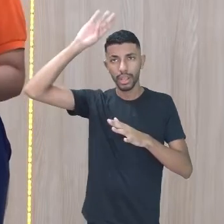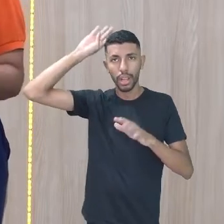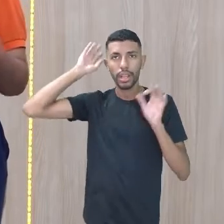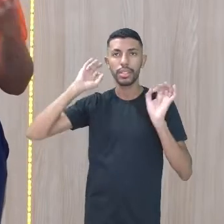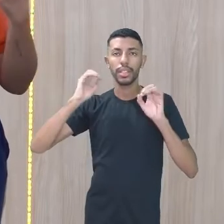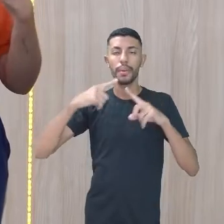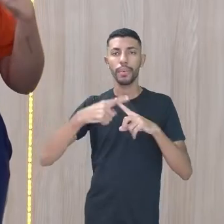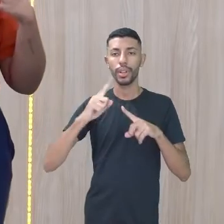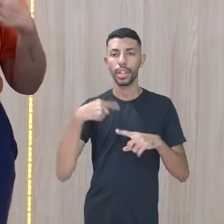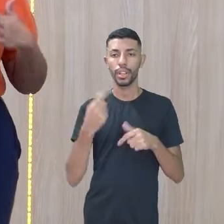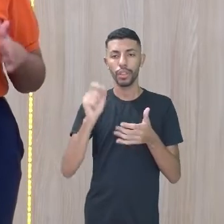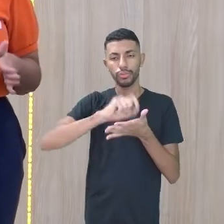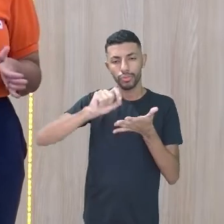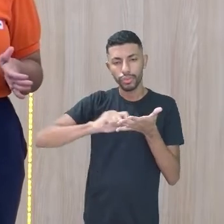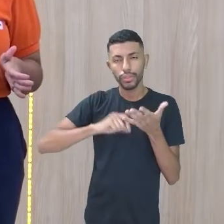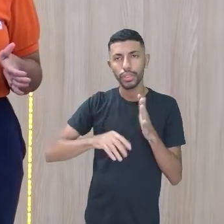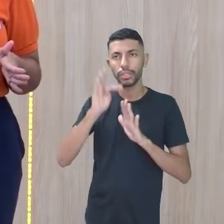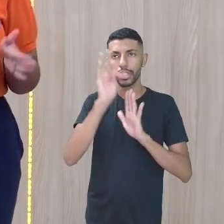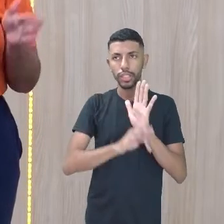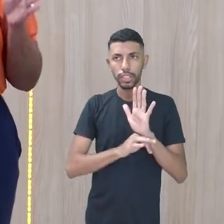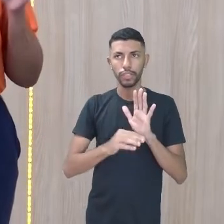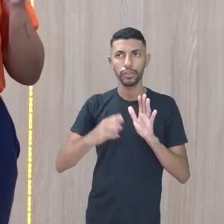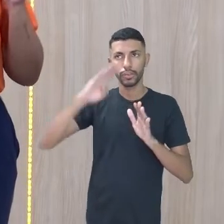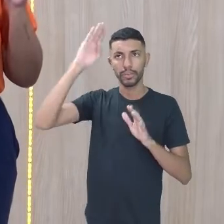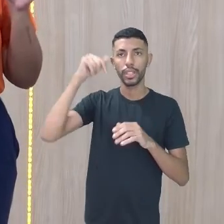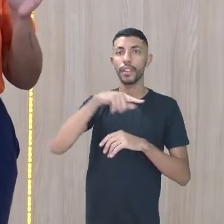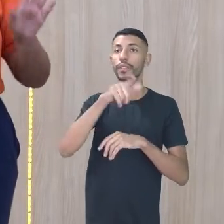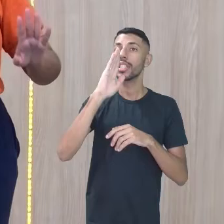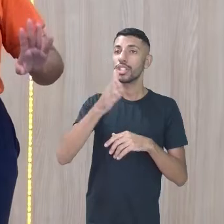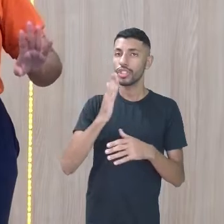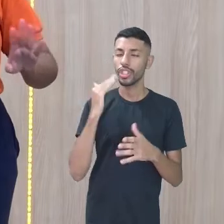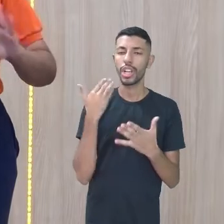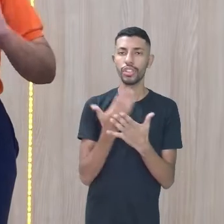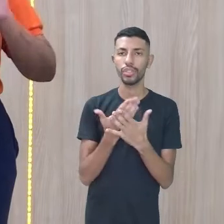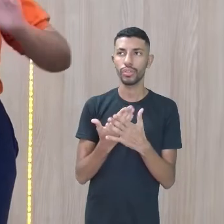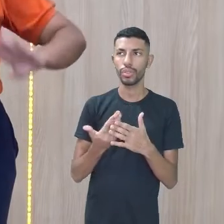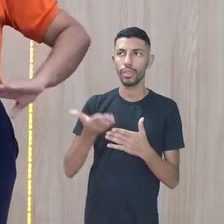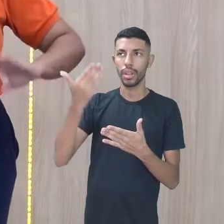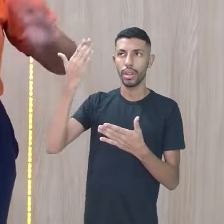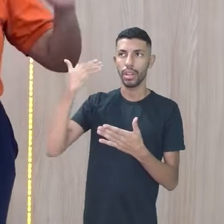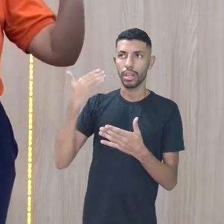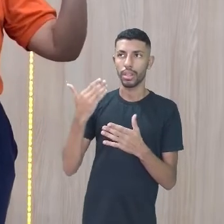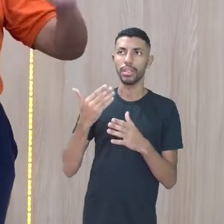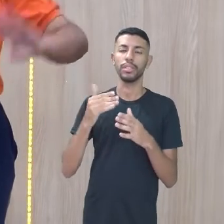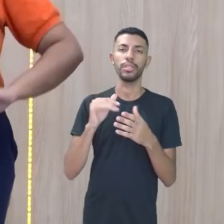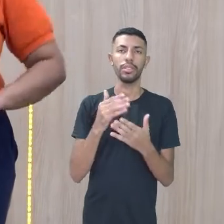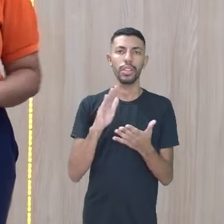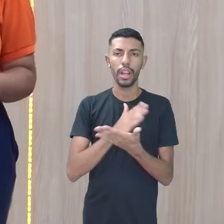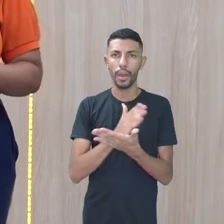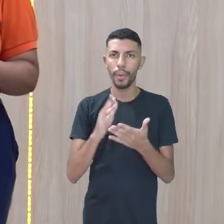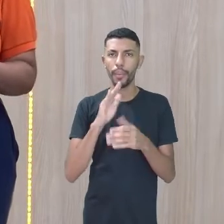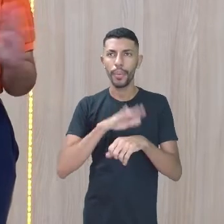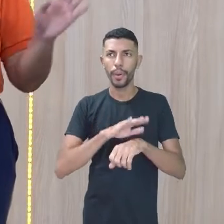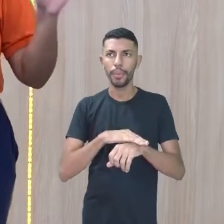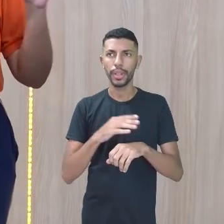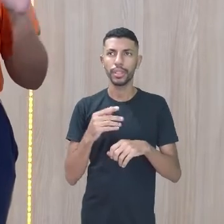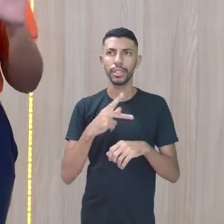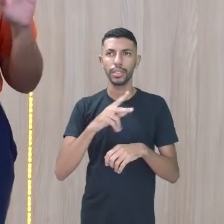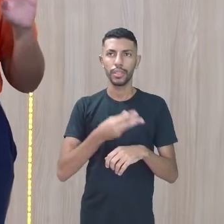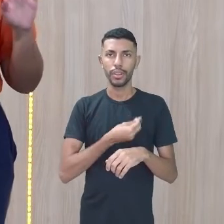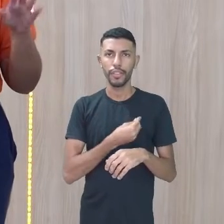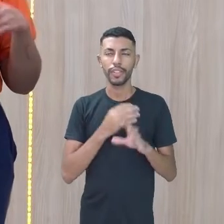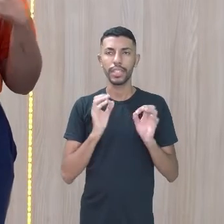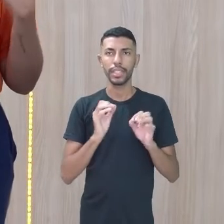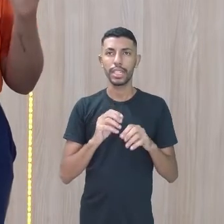quê? Quando a gente vai escrever um texto acadêmico, e vocês já viram texto acadêmico em algum momento da vida de vocês,